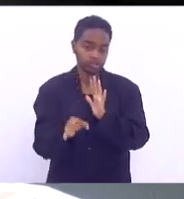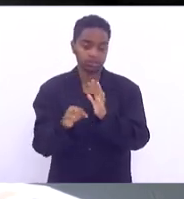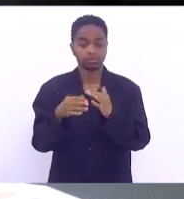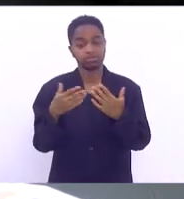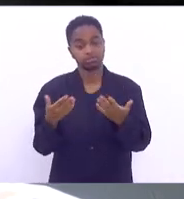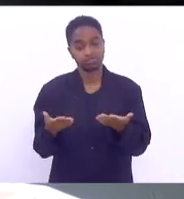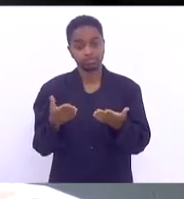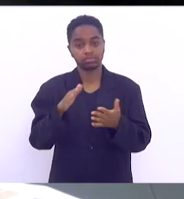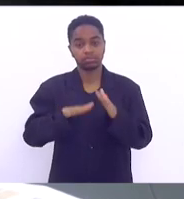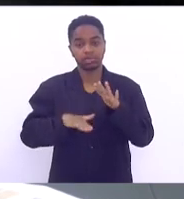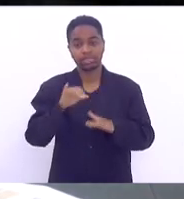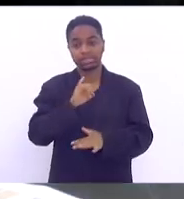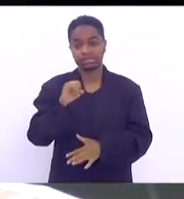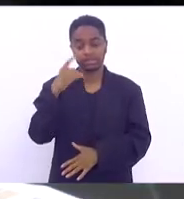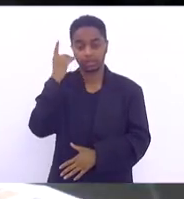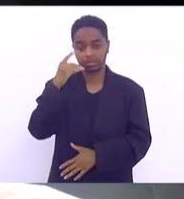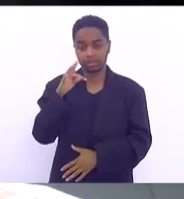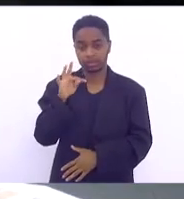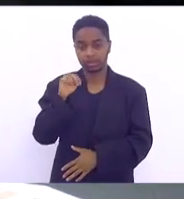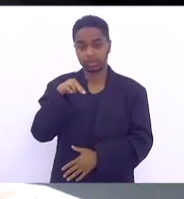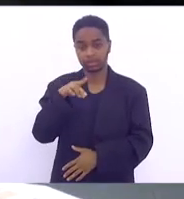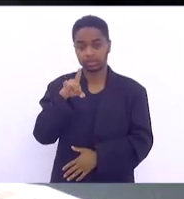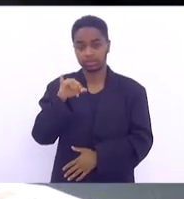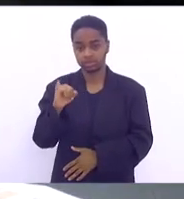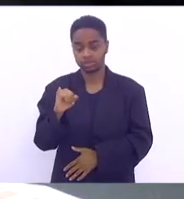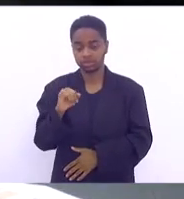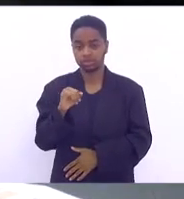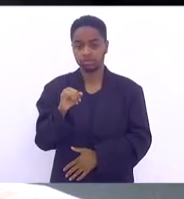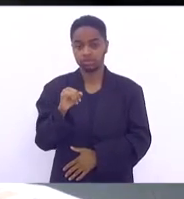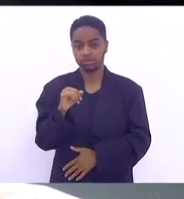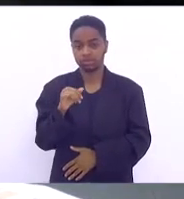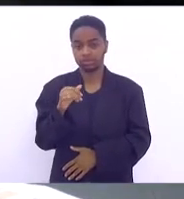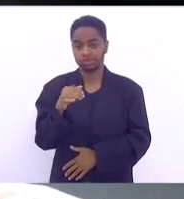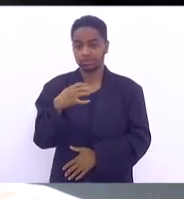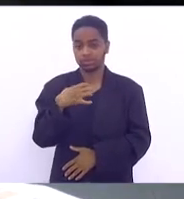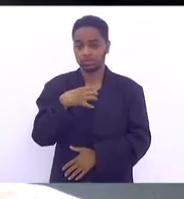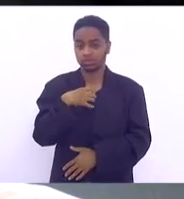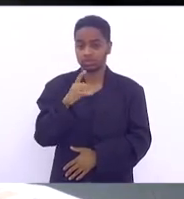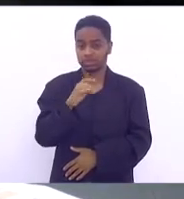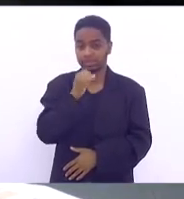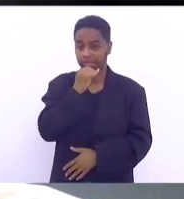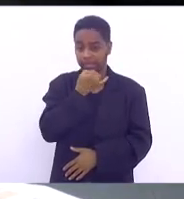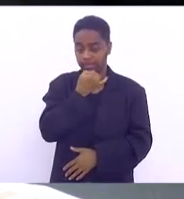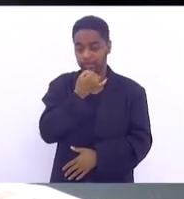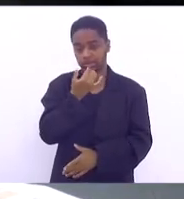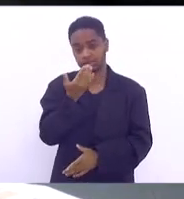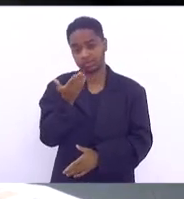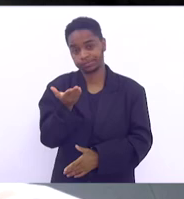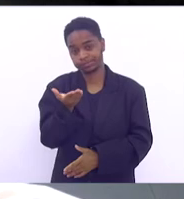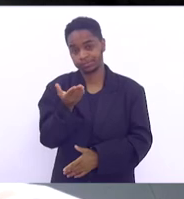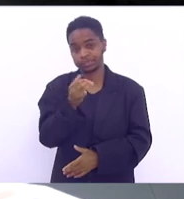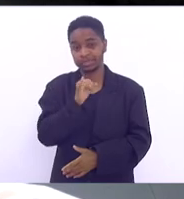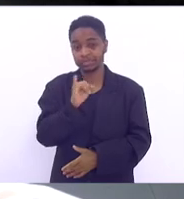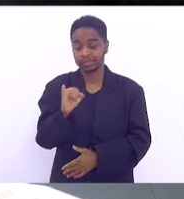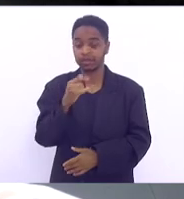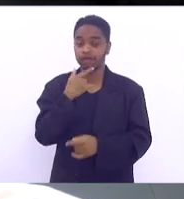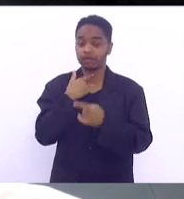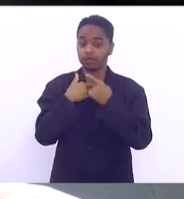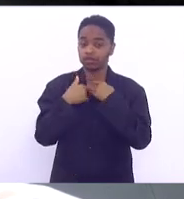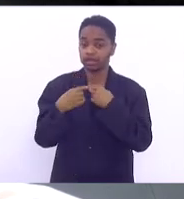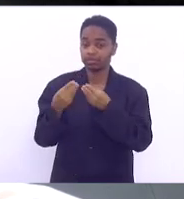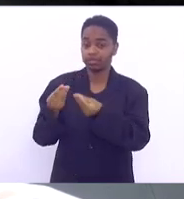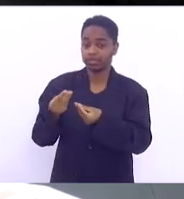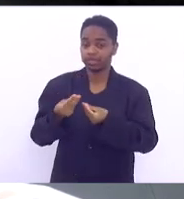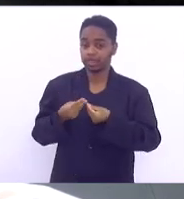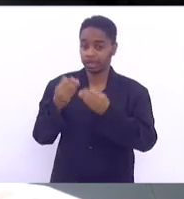o deputado Tandi não se aborrecer, se Vossa Excelência quiser me dar a vista